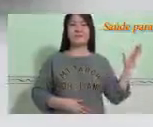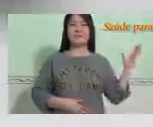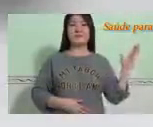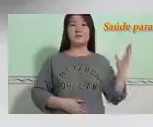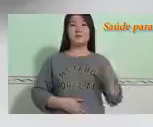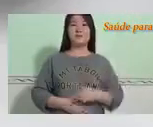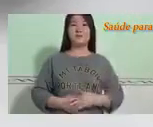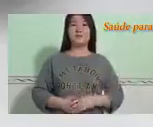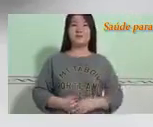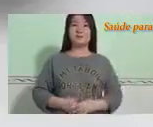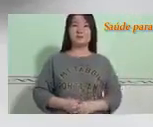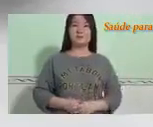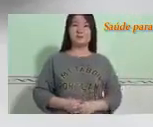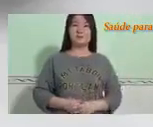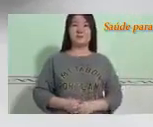Além disso,